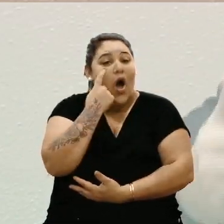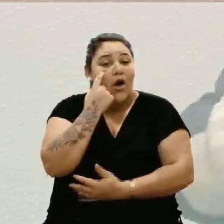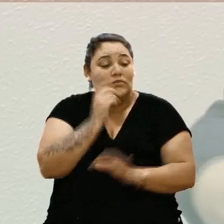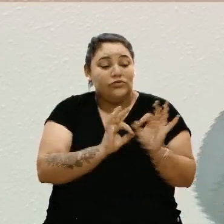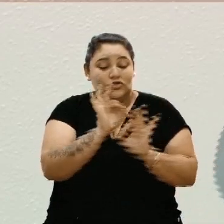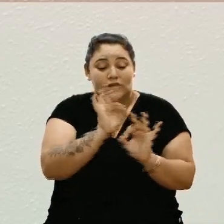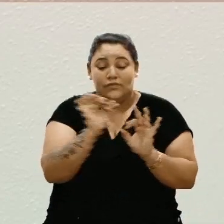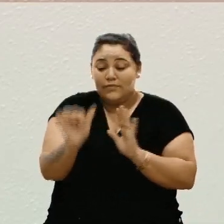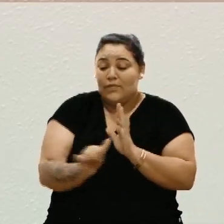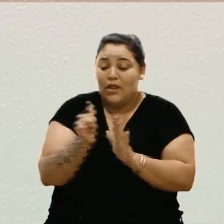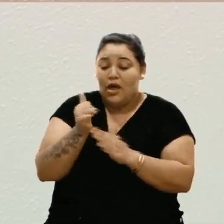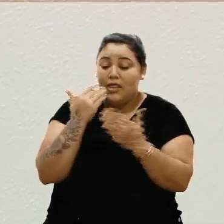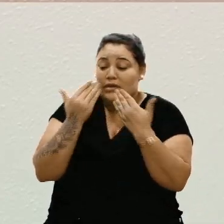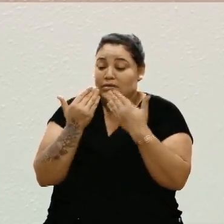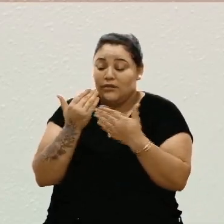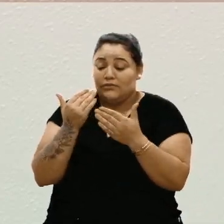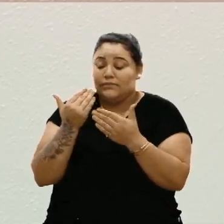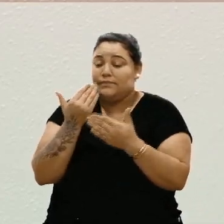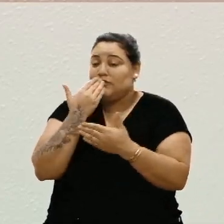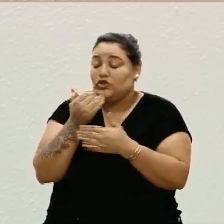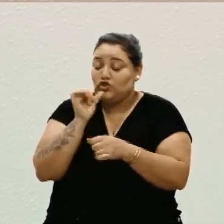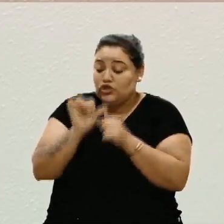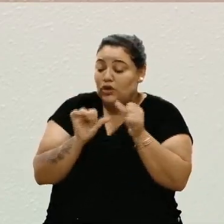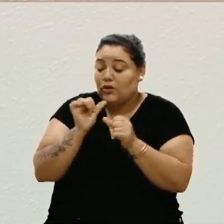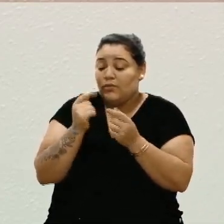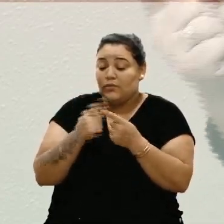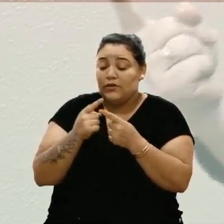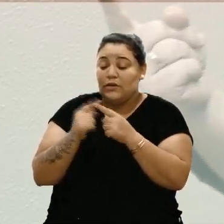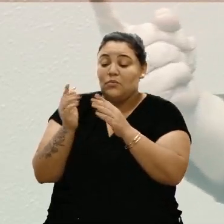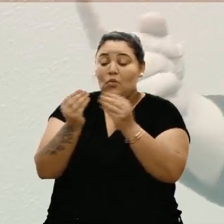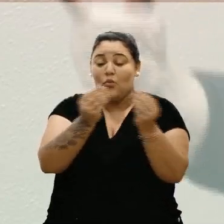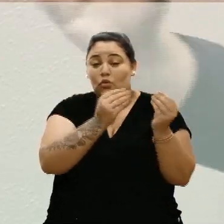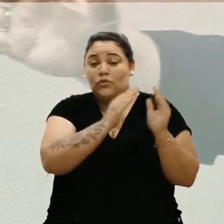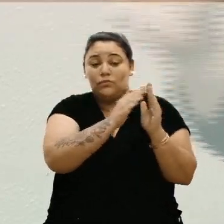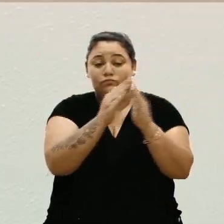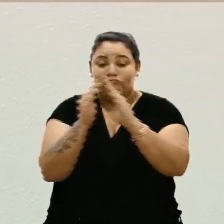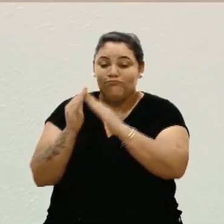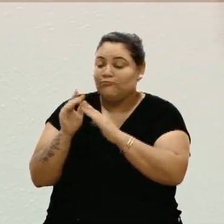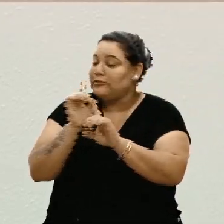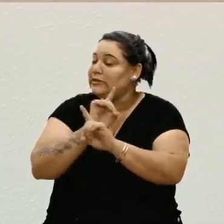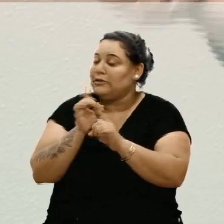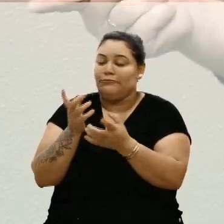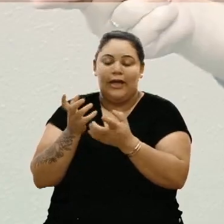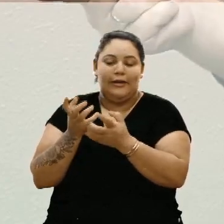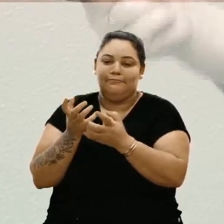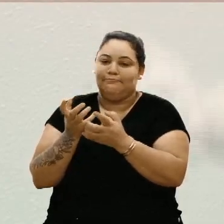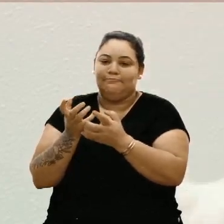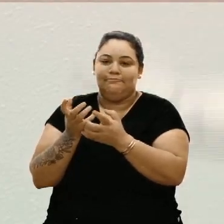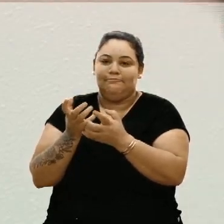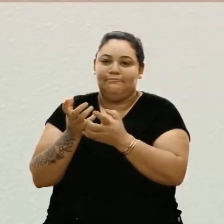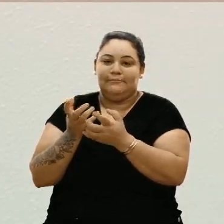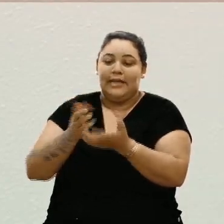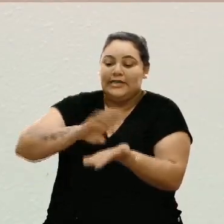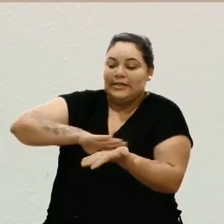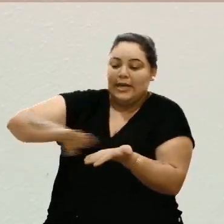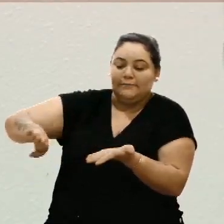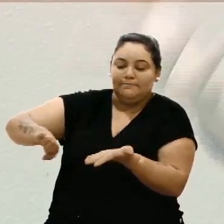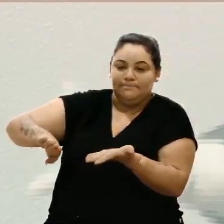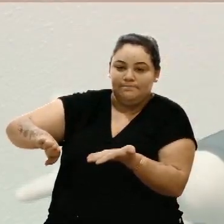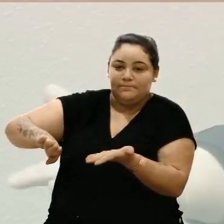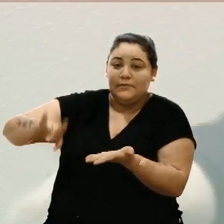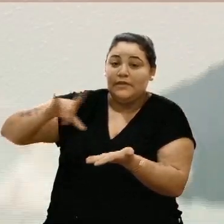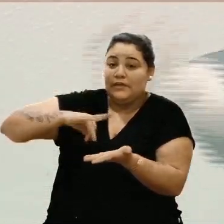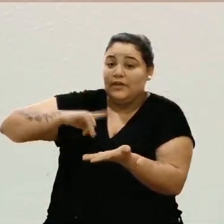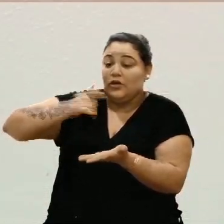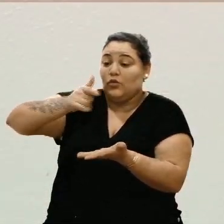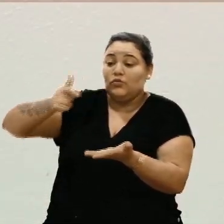analisado, tem que pedir pedido de vistas, porque tem muitos moradores que não querem sair. Vereador Juliano, o senhor é da região, mas também tem outros vereadores que são